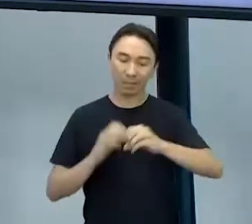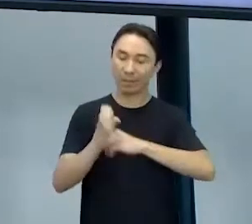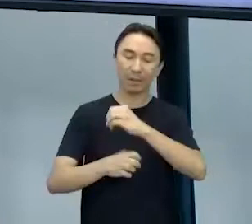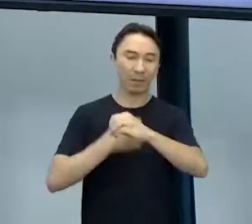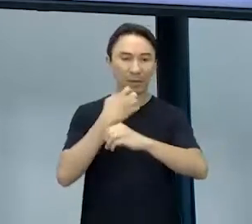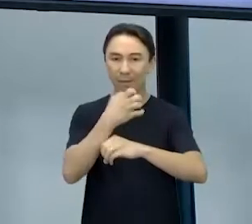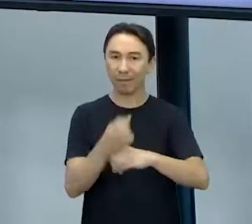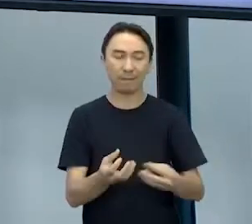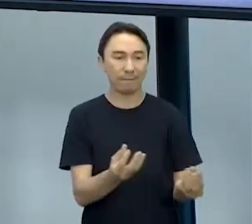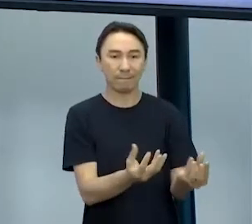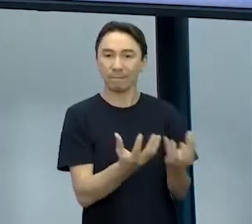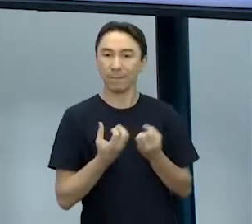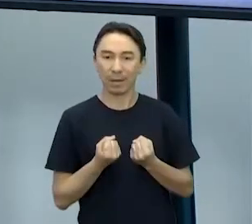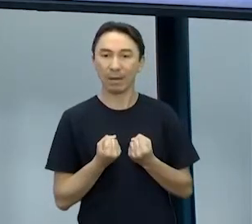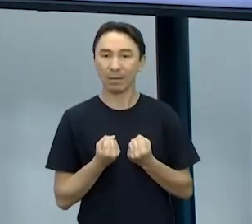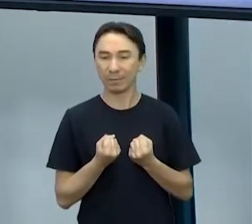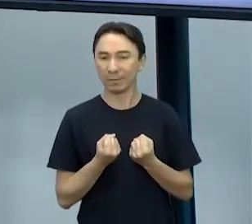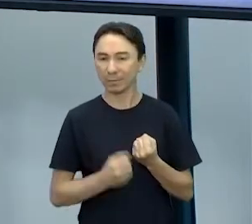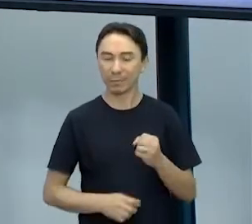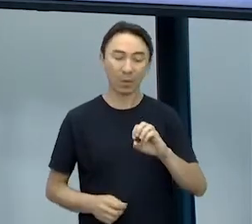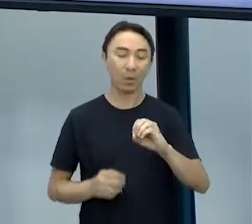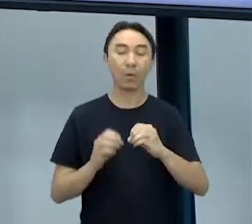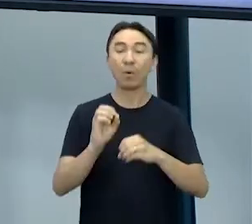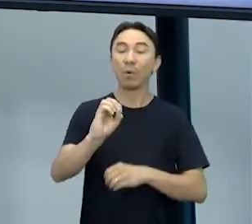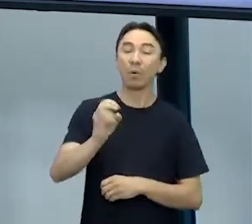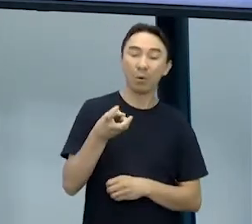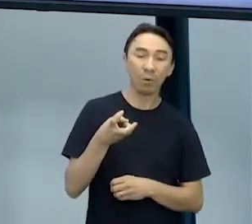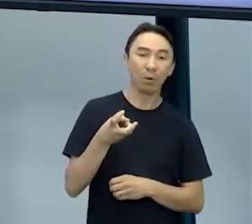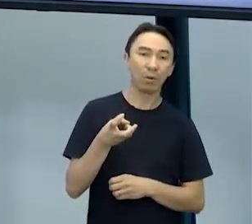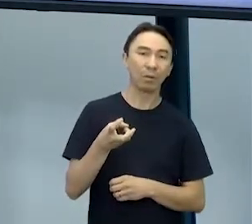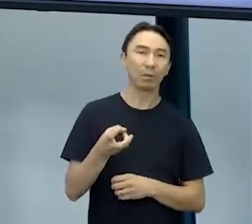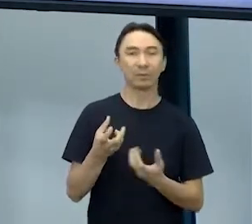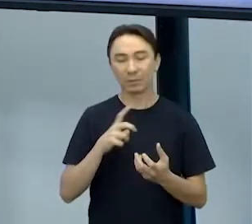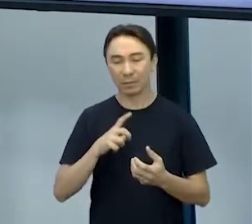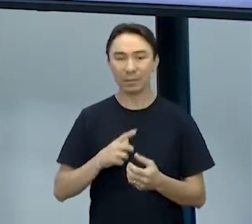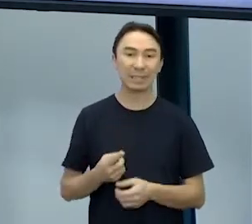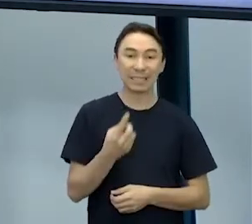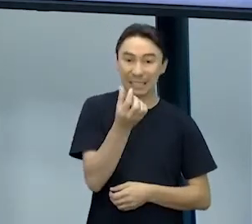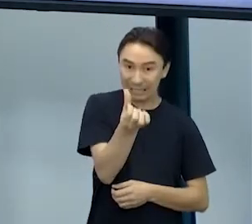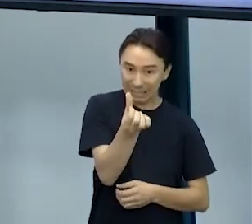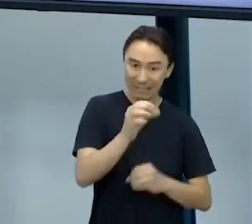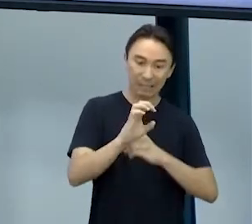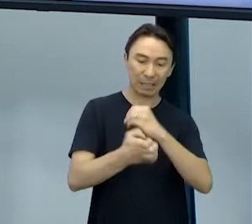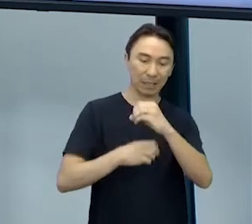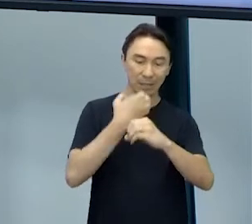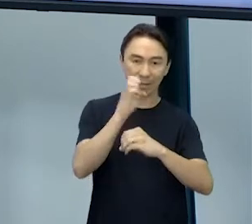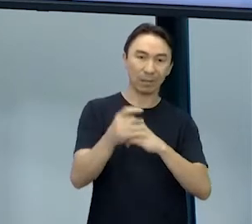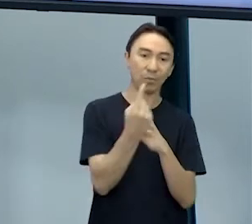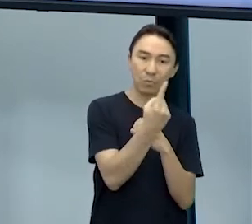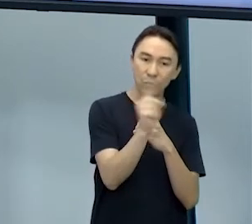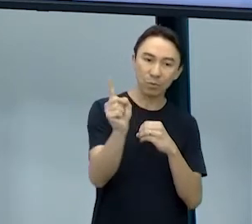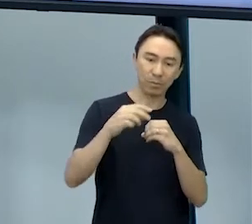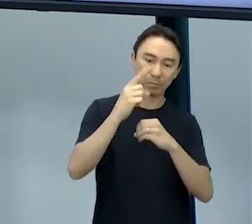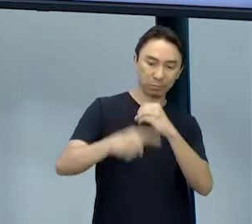elétrons. O oxigênio, ele quer ganhar. Ele tem 6 elétrons na última camada para ficar,